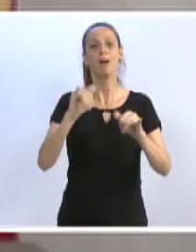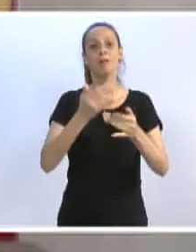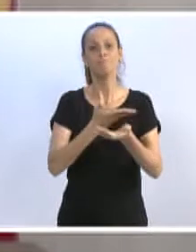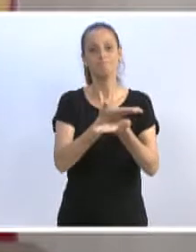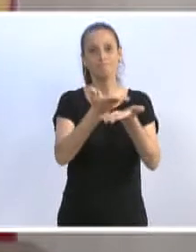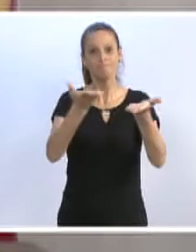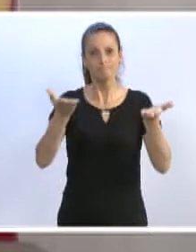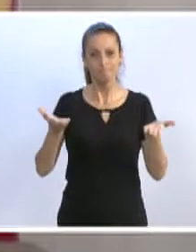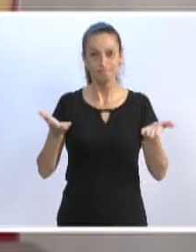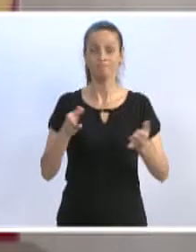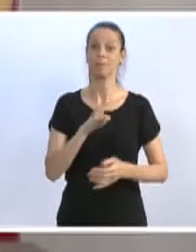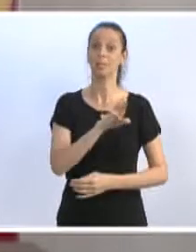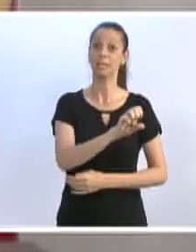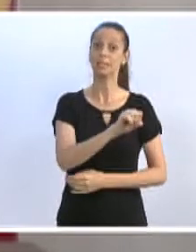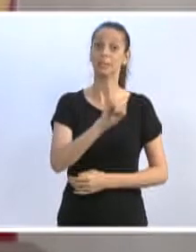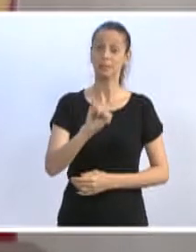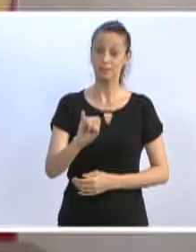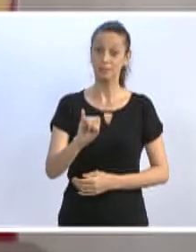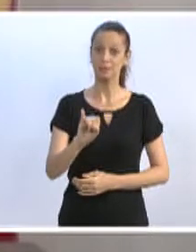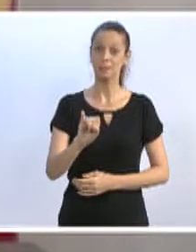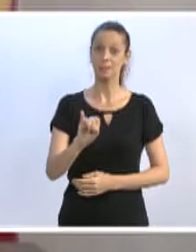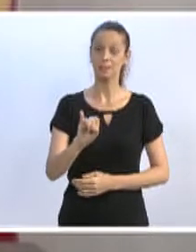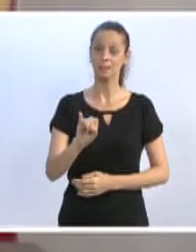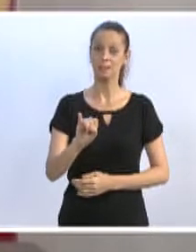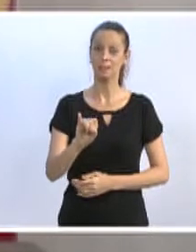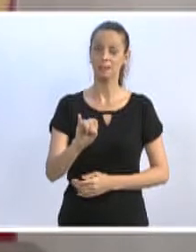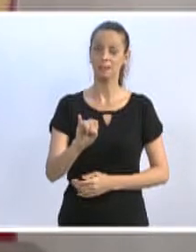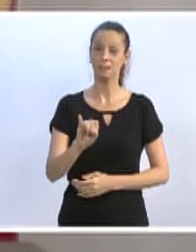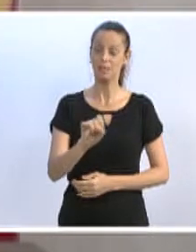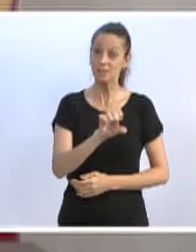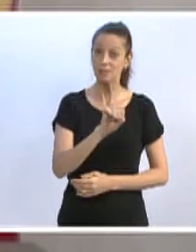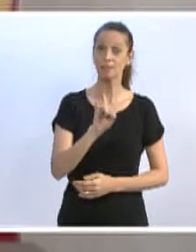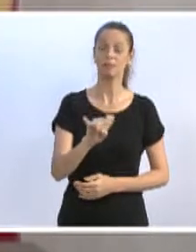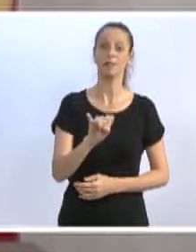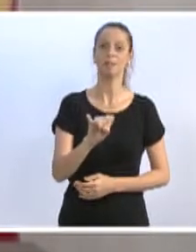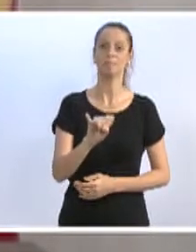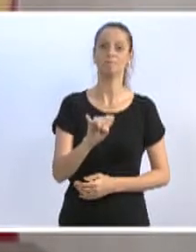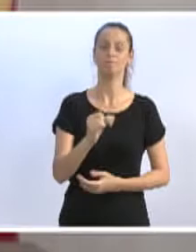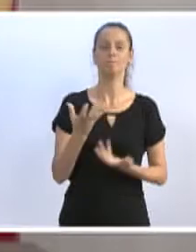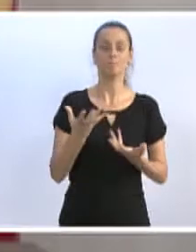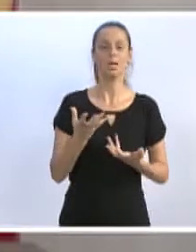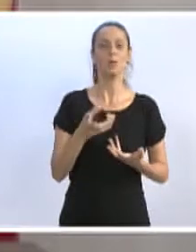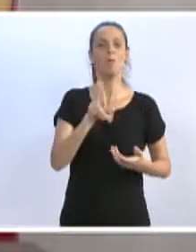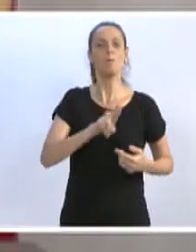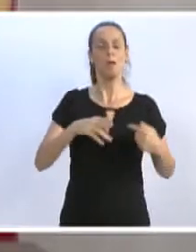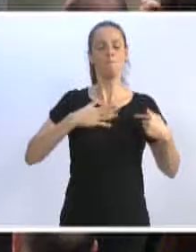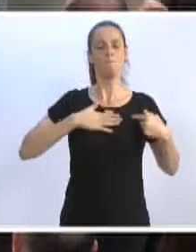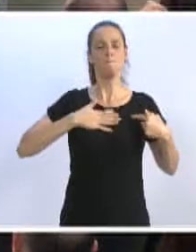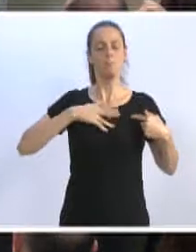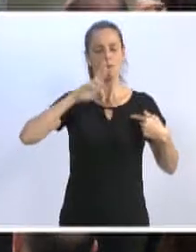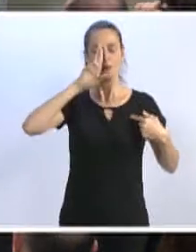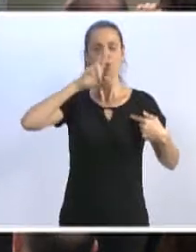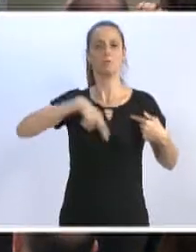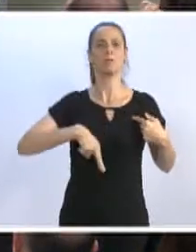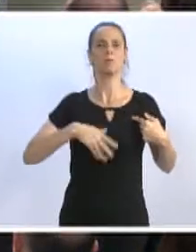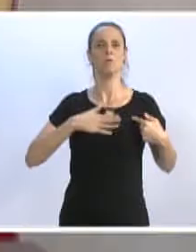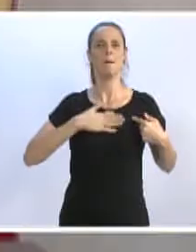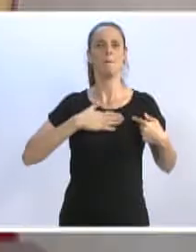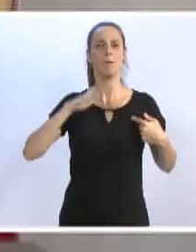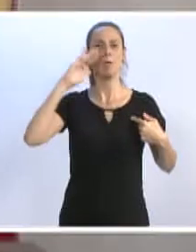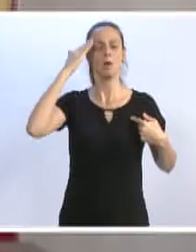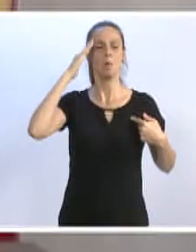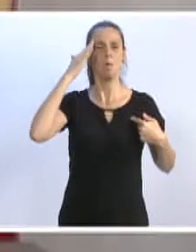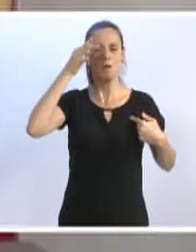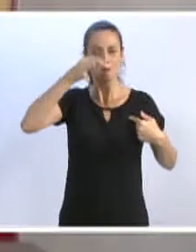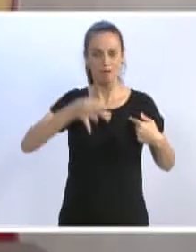que se nós quisermos usar a nossa razão, a nossa coerência